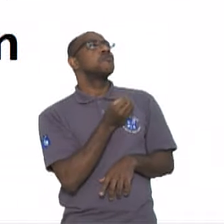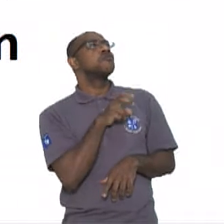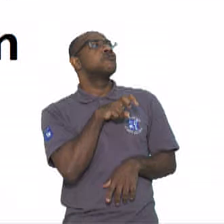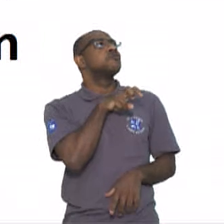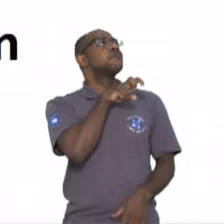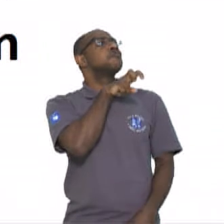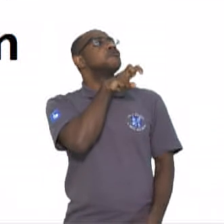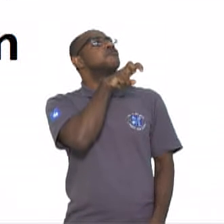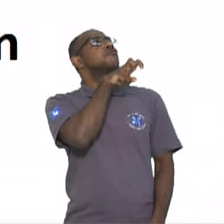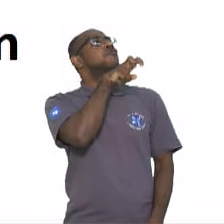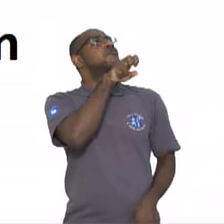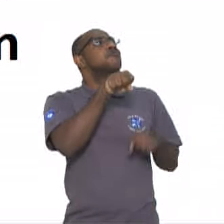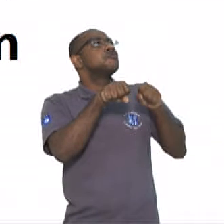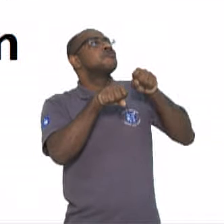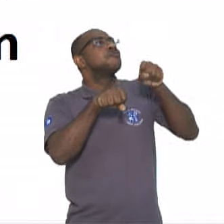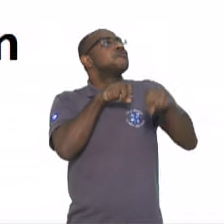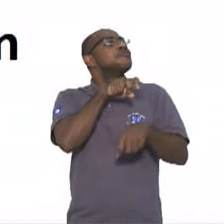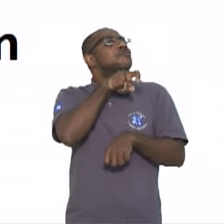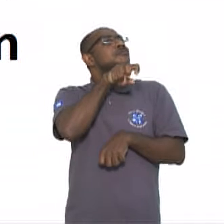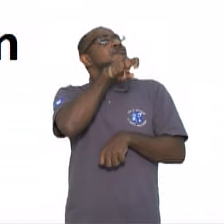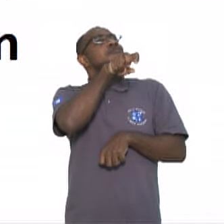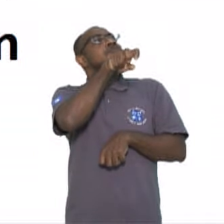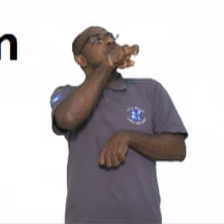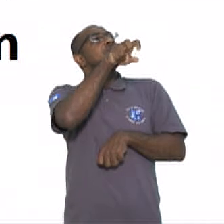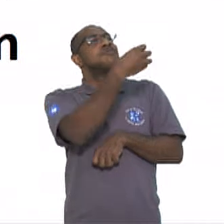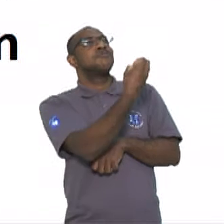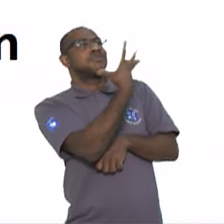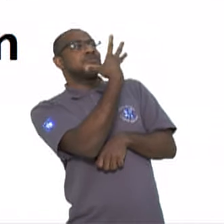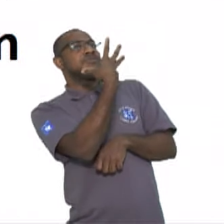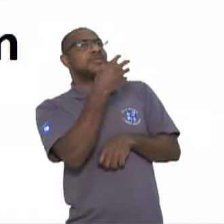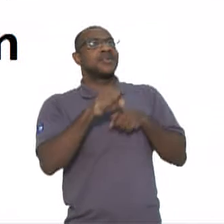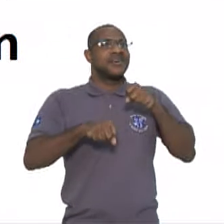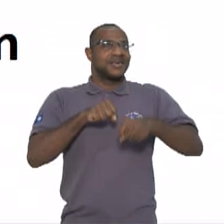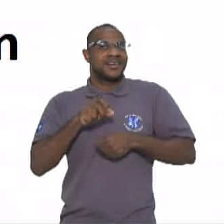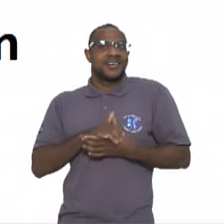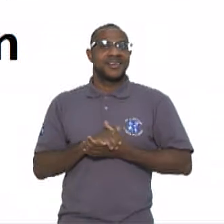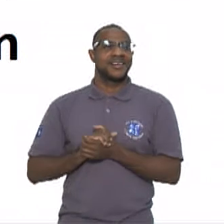bicicleta com a lua atrás.